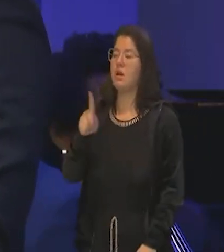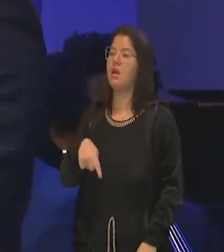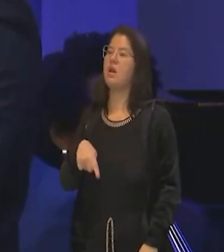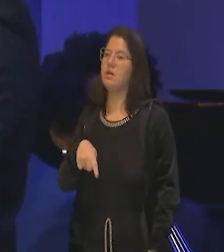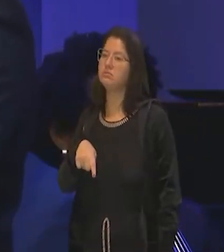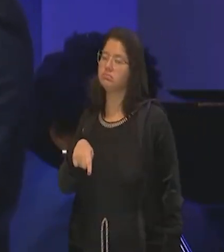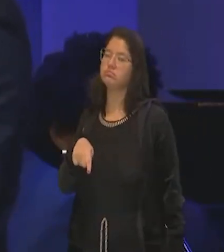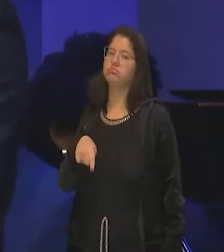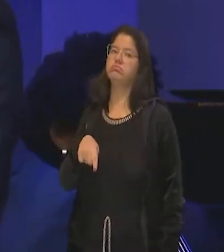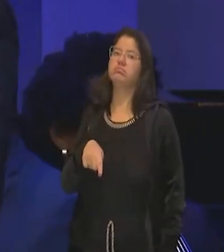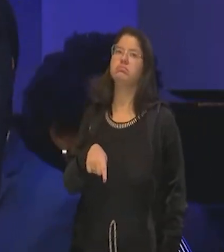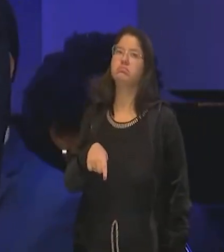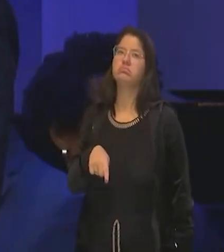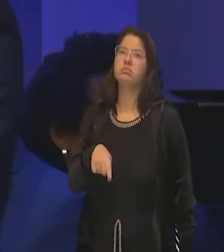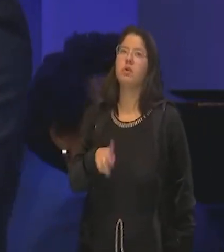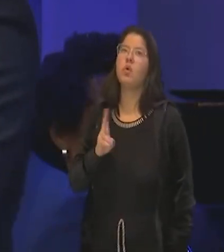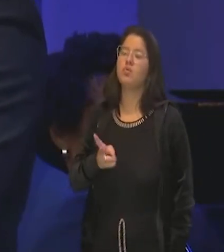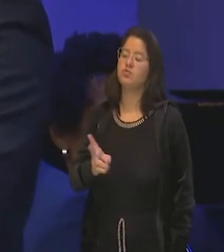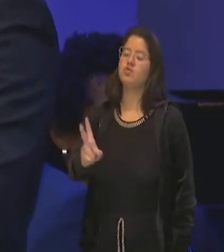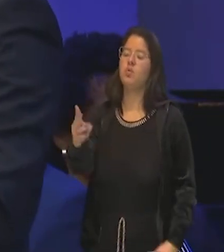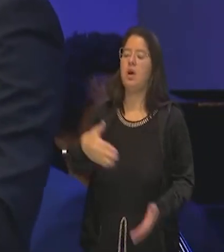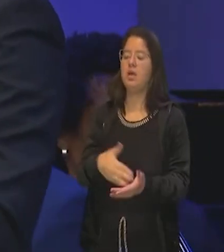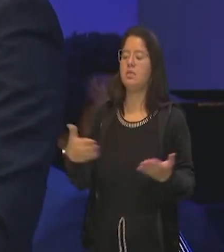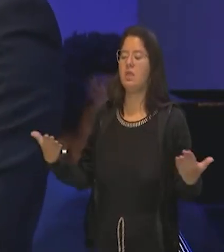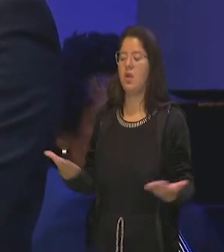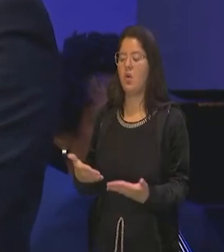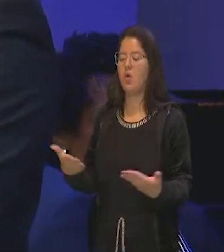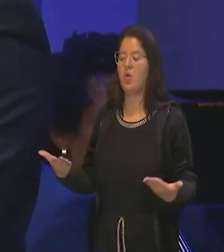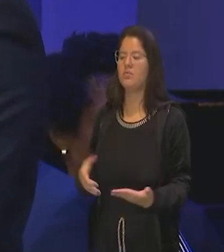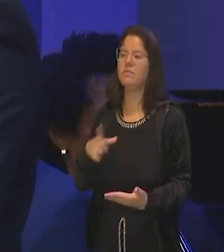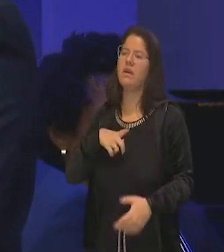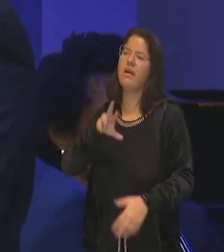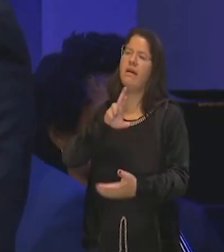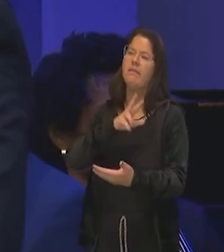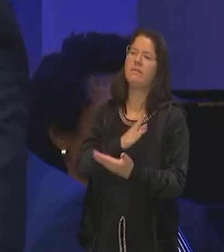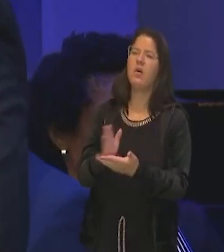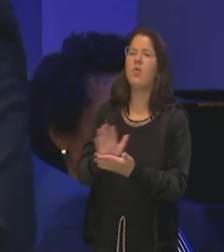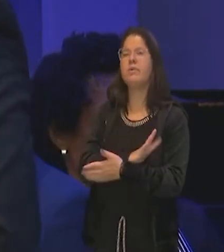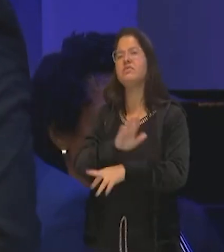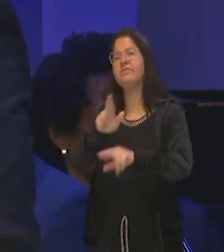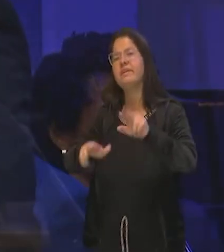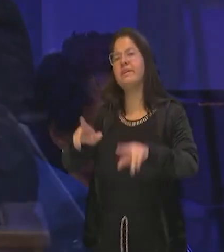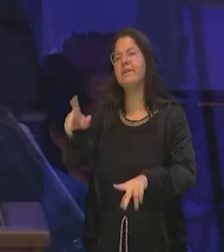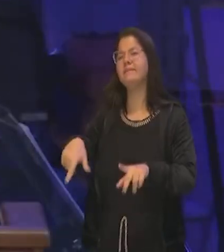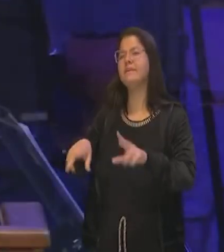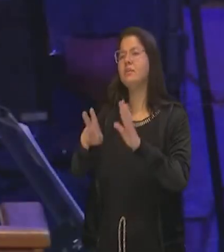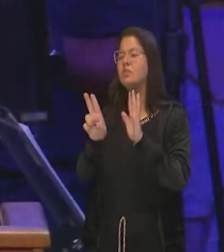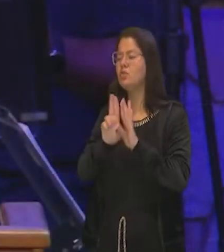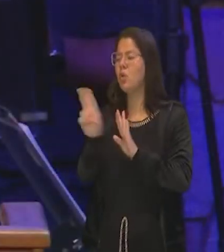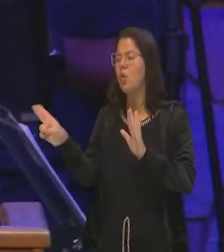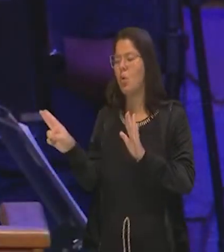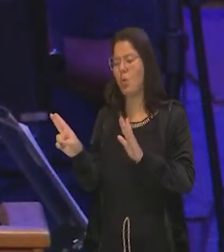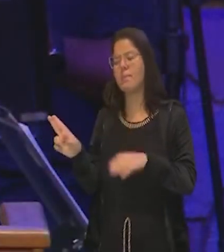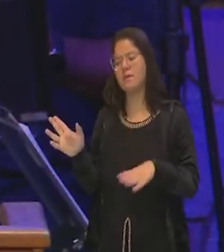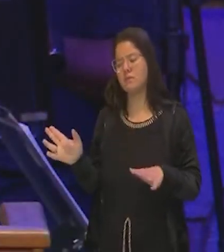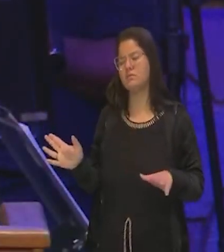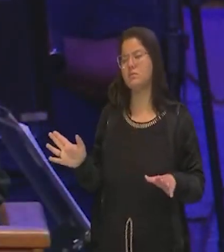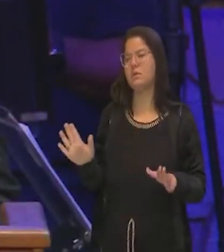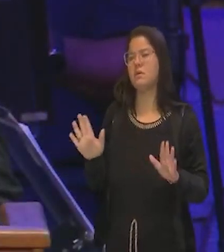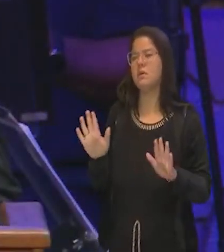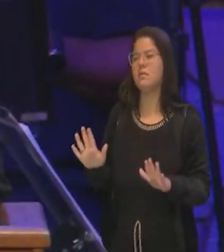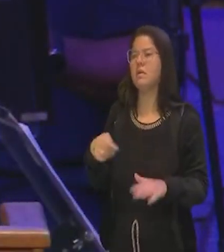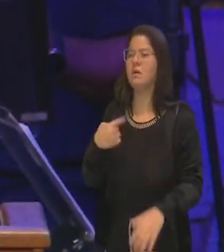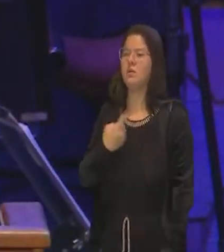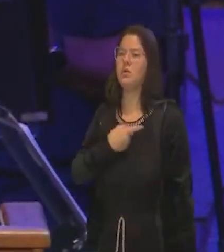prevaleceu, como tem prevalecido até hoje, e algumas diferenças de nomenclaturas que, em nossa